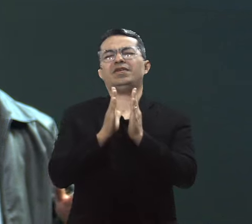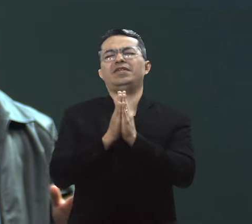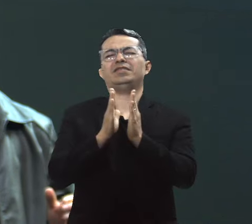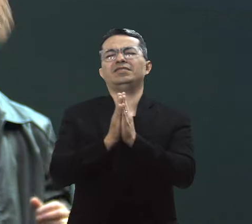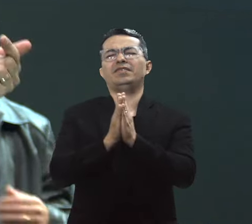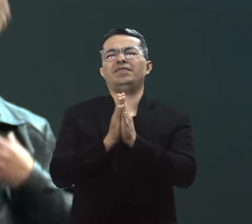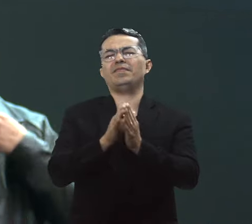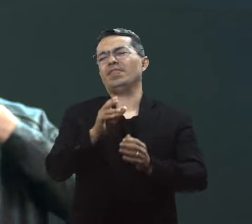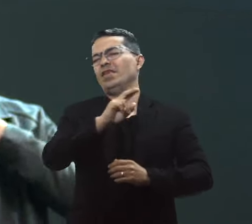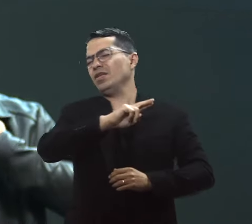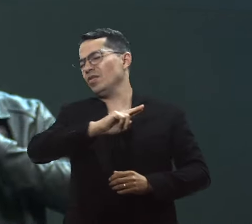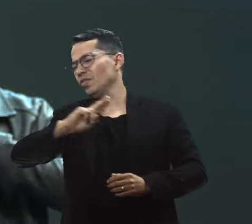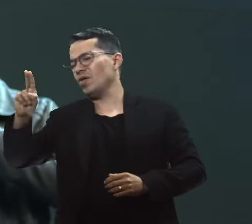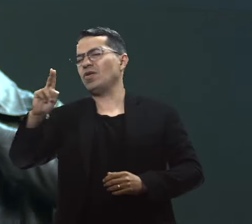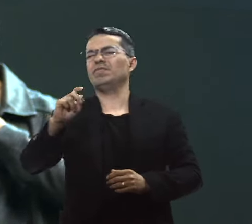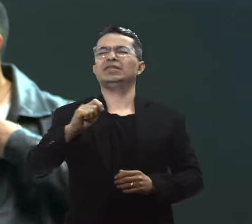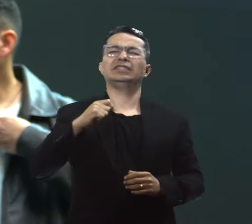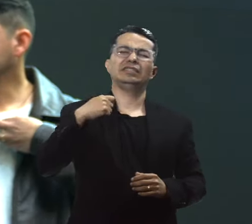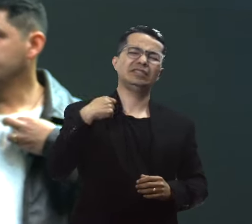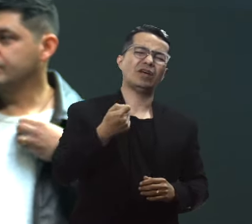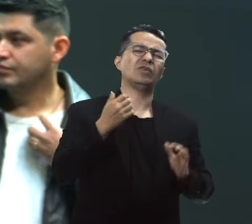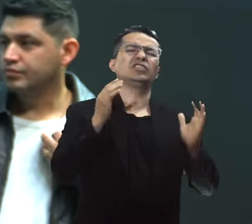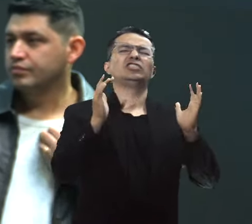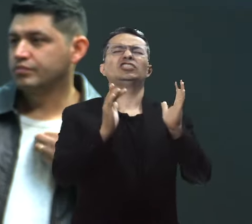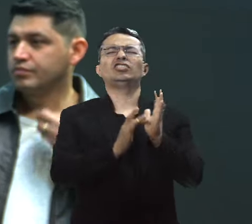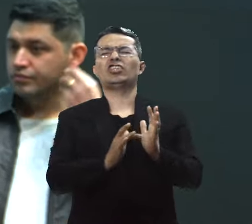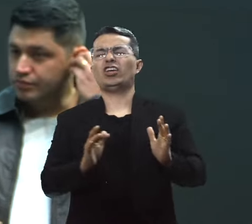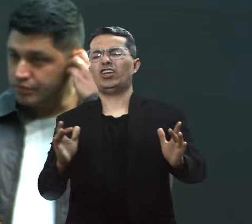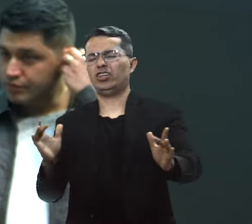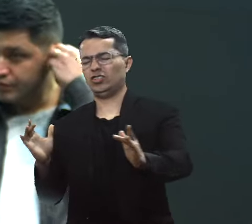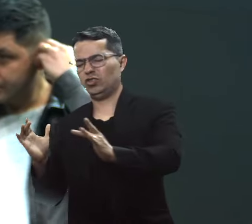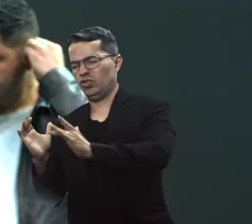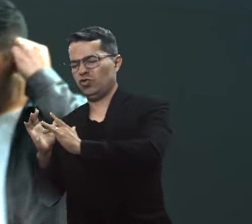em nome de Jesus, amém.